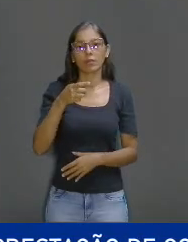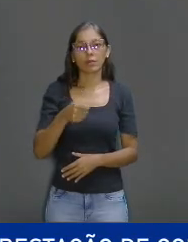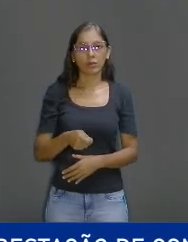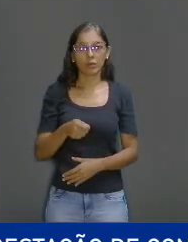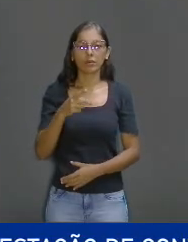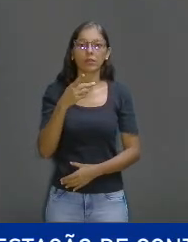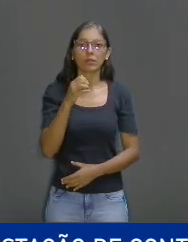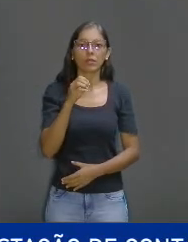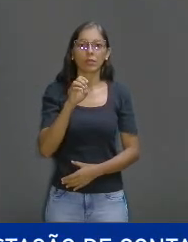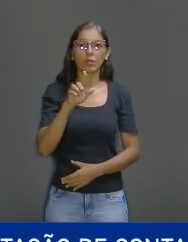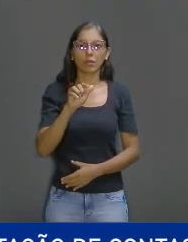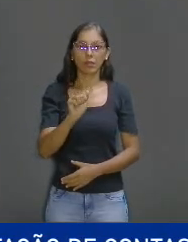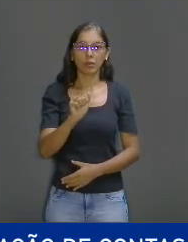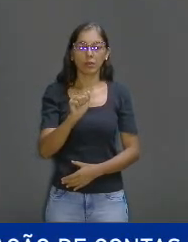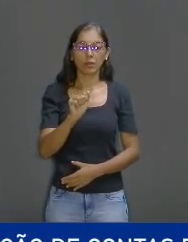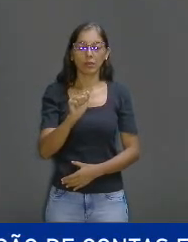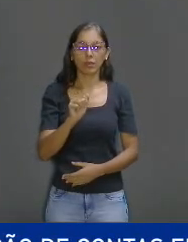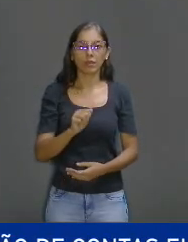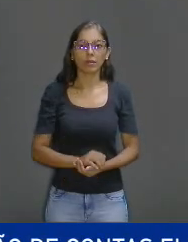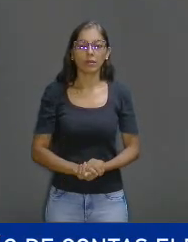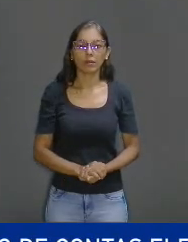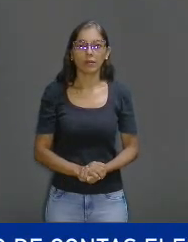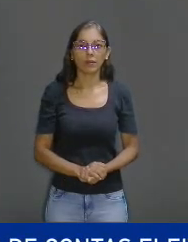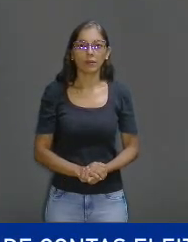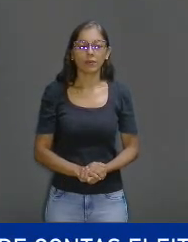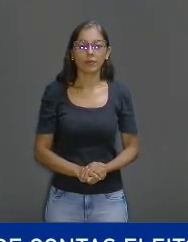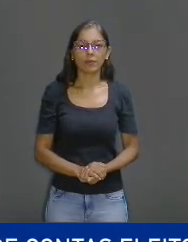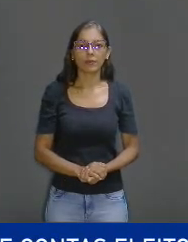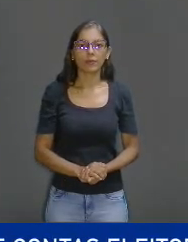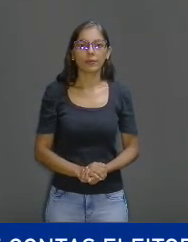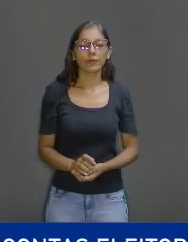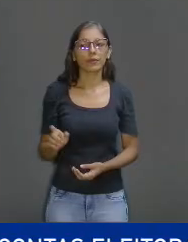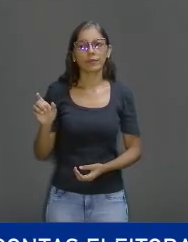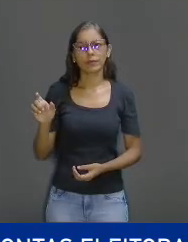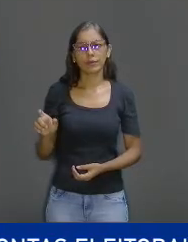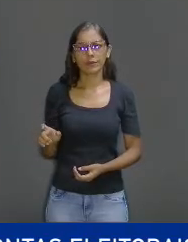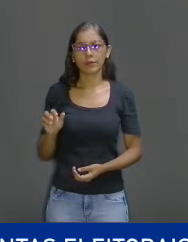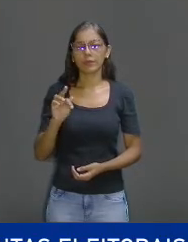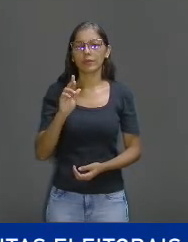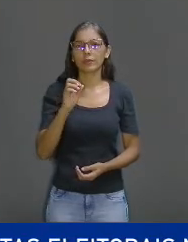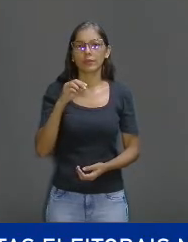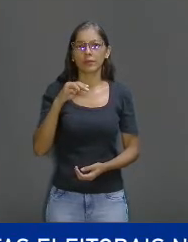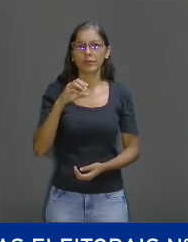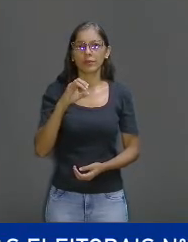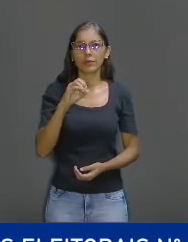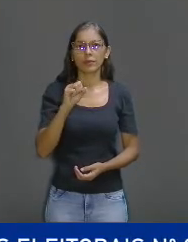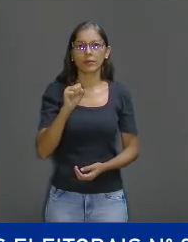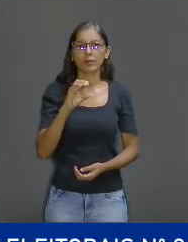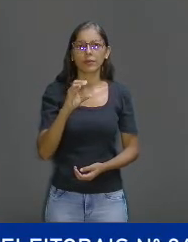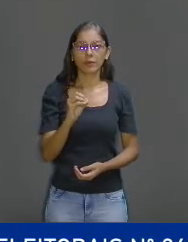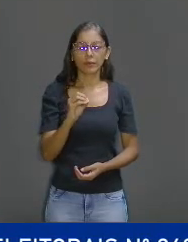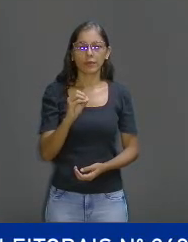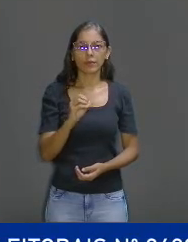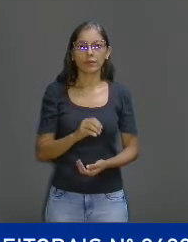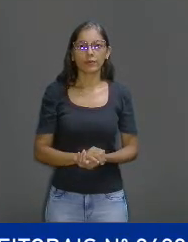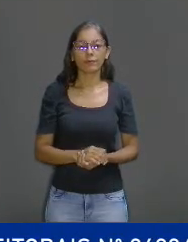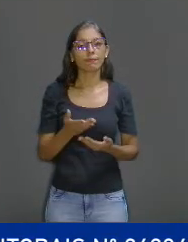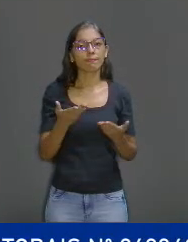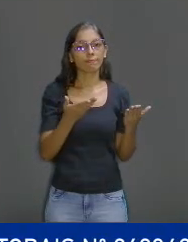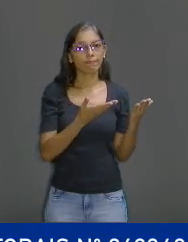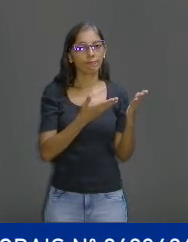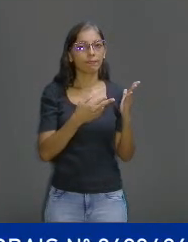Santos. O recorrente é Francisco Sérgio Pedroso Picanso. Vossa Excelência está com a